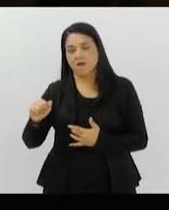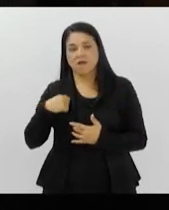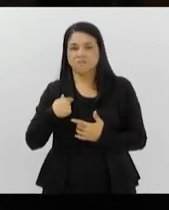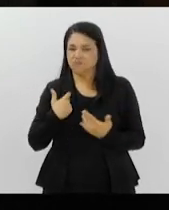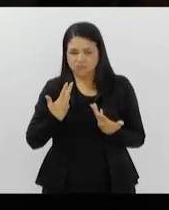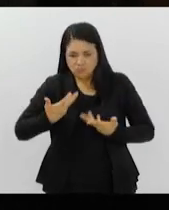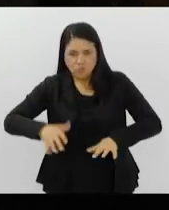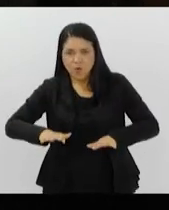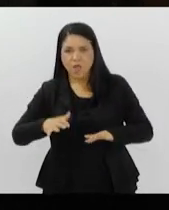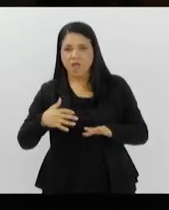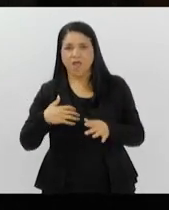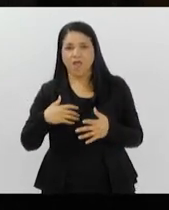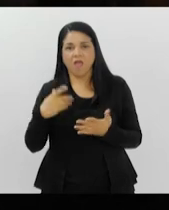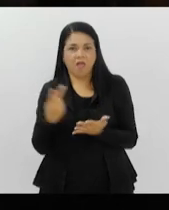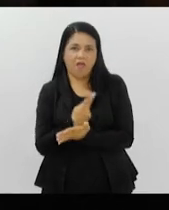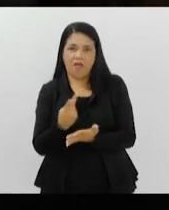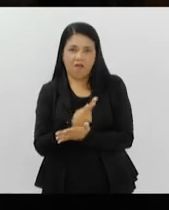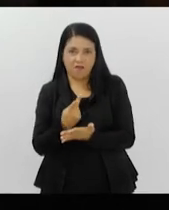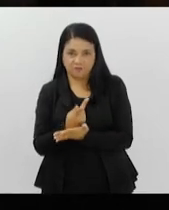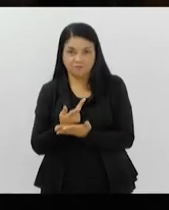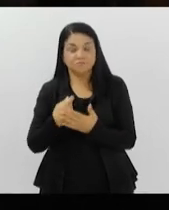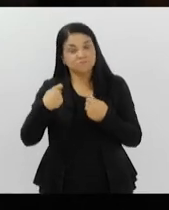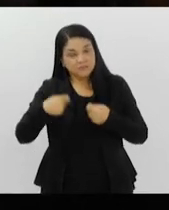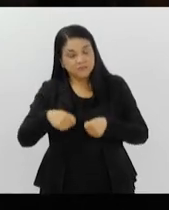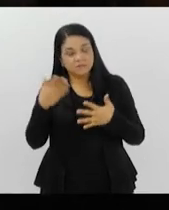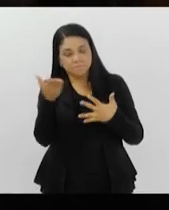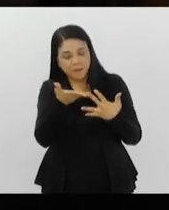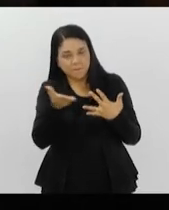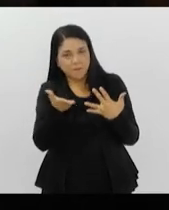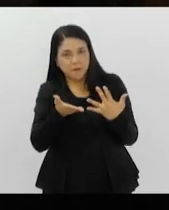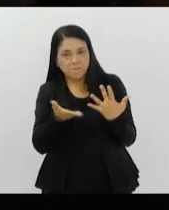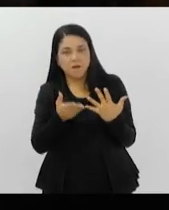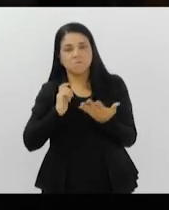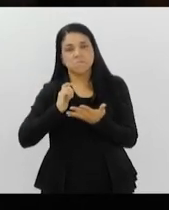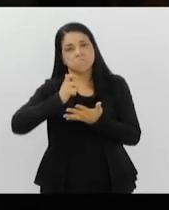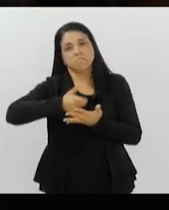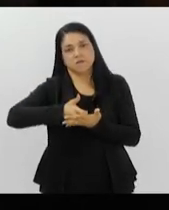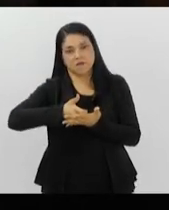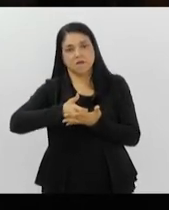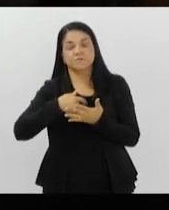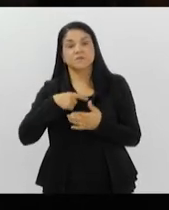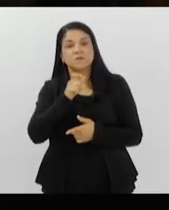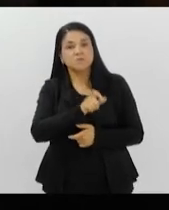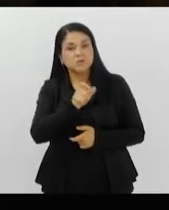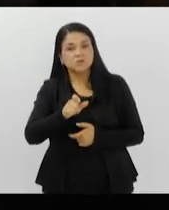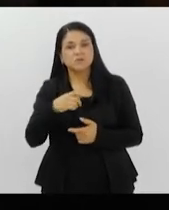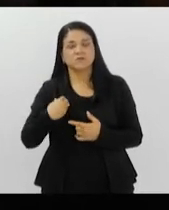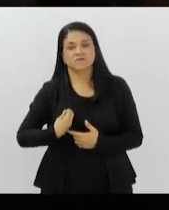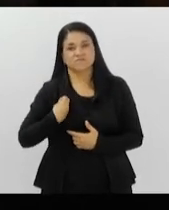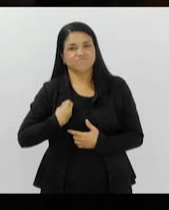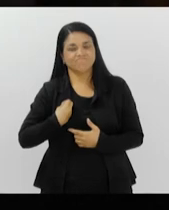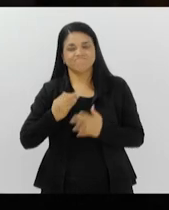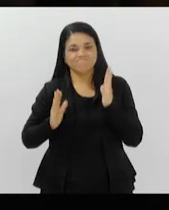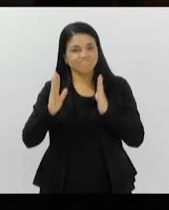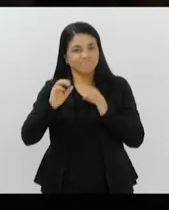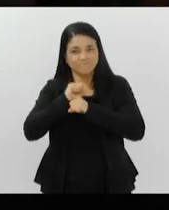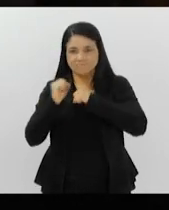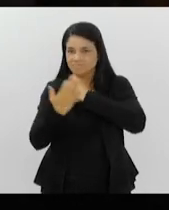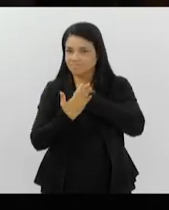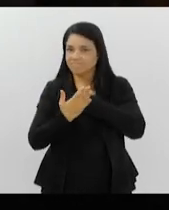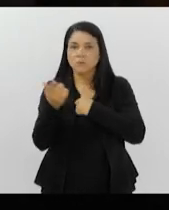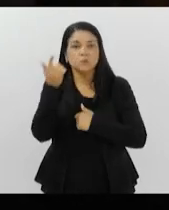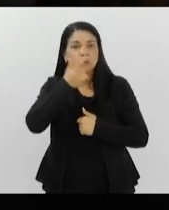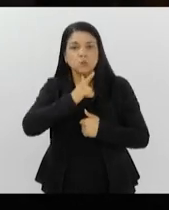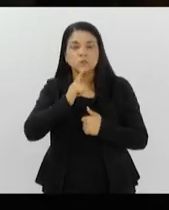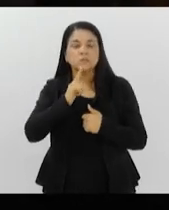andar errado. A pessoa precisa desse parcelamento. As pessoas que viveram aí a pandemia não conseguiram até hoje